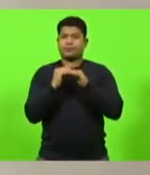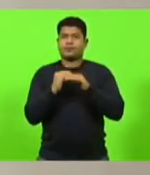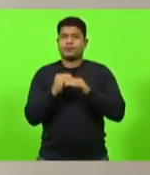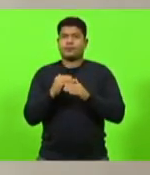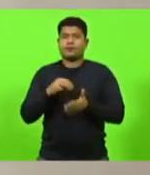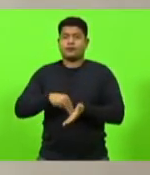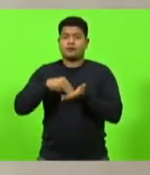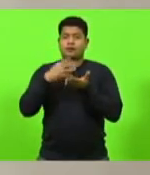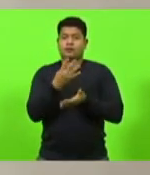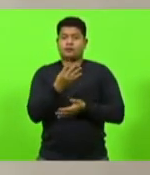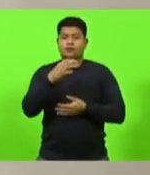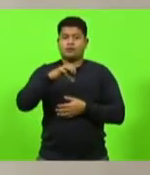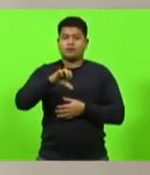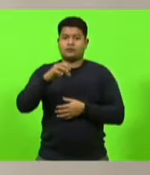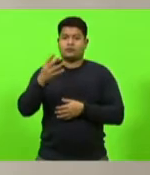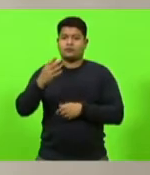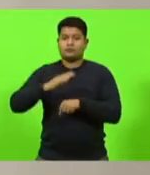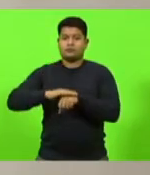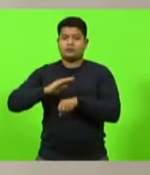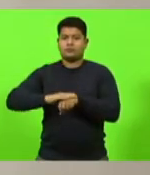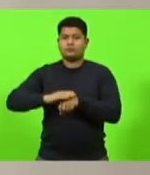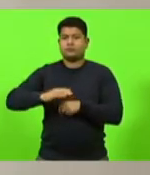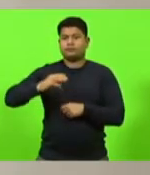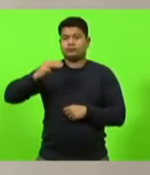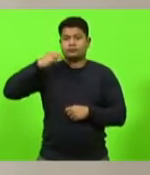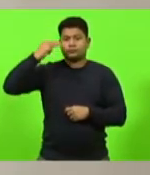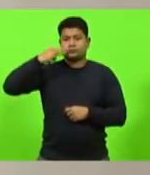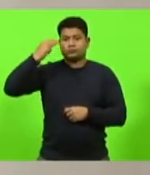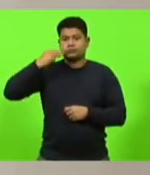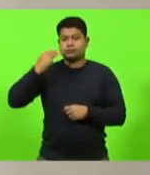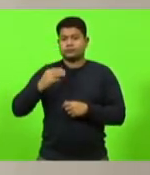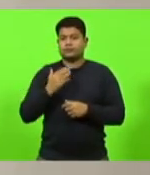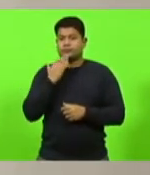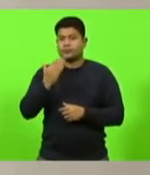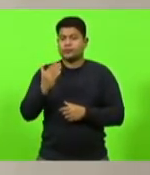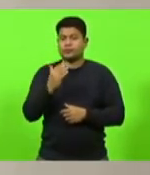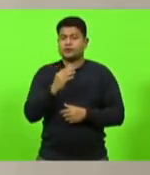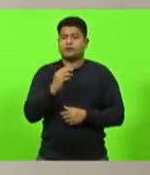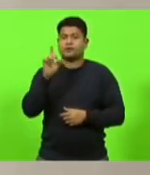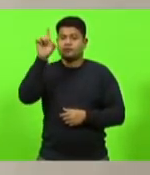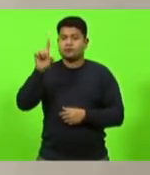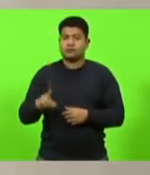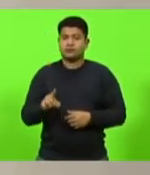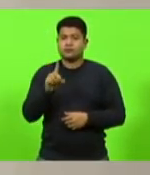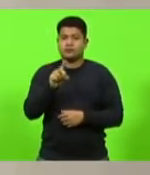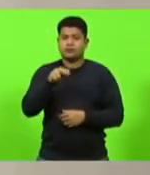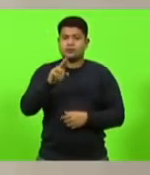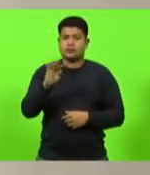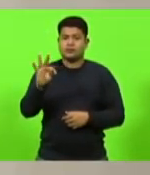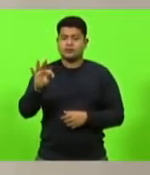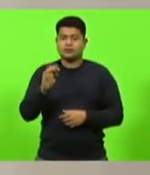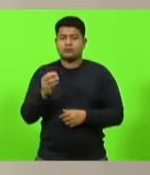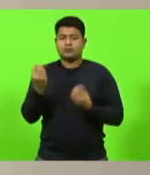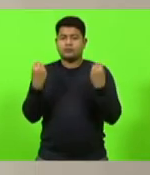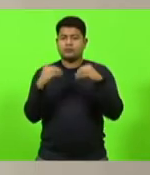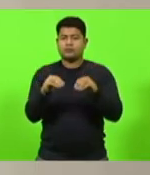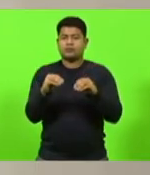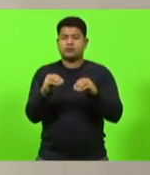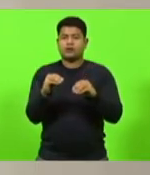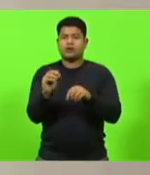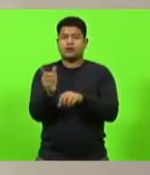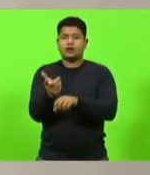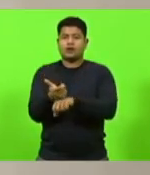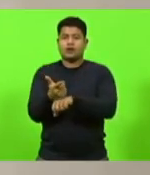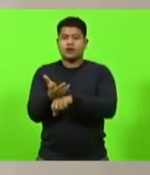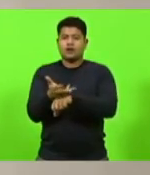unanimidade, moção 494, autor deputado Márcio Machado, manifestando apelo ao diretor-geral do DENIT para que sejam instaladas lombadas eletrônicas ou redutores de